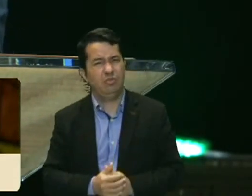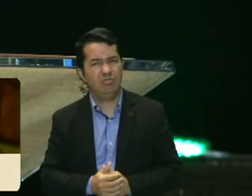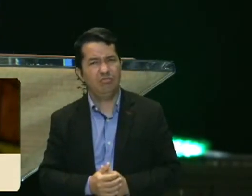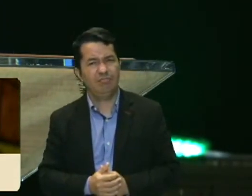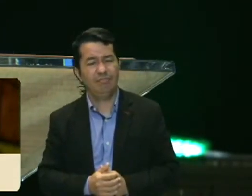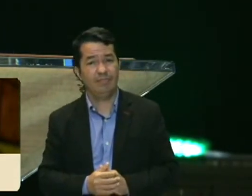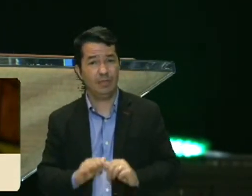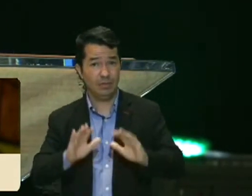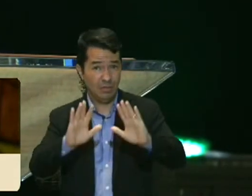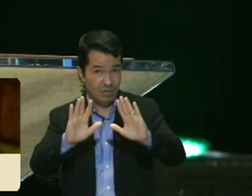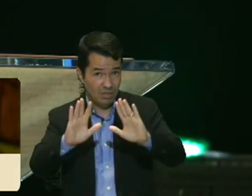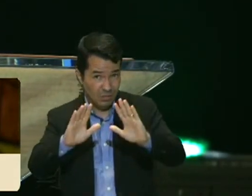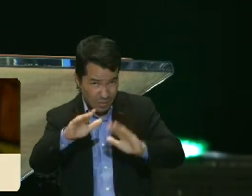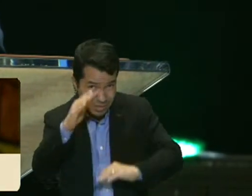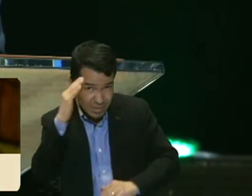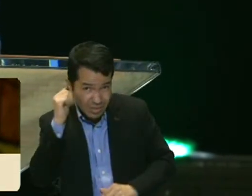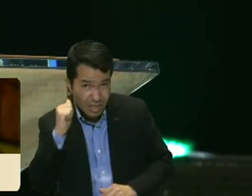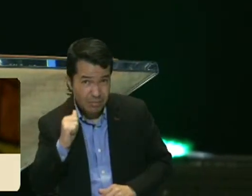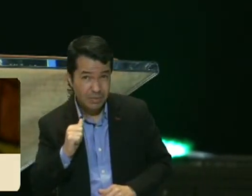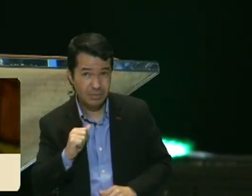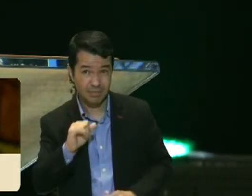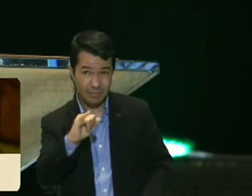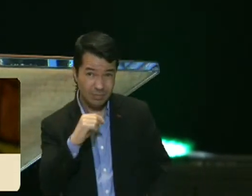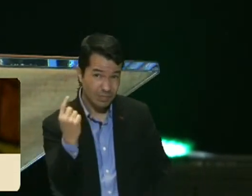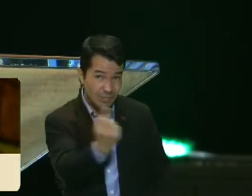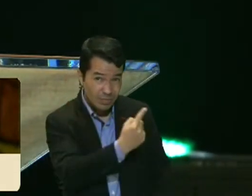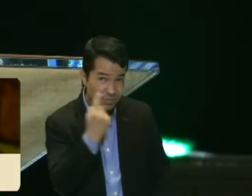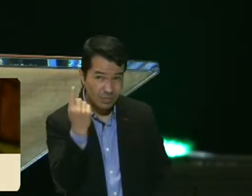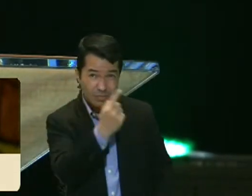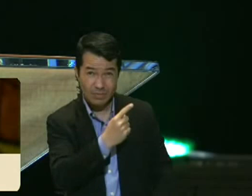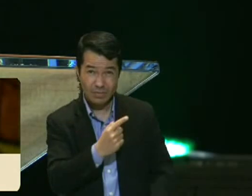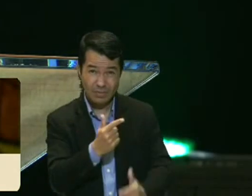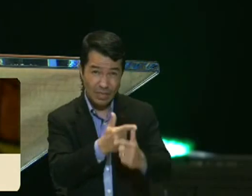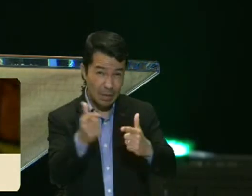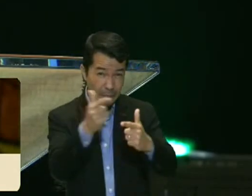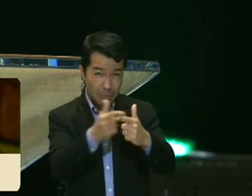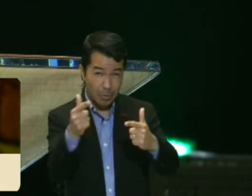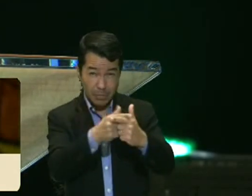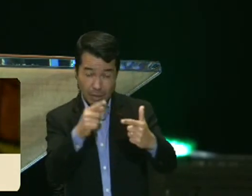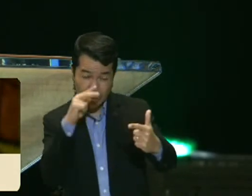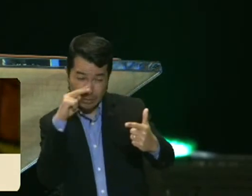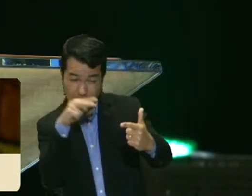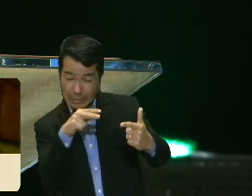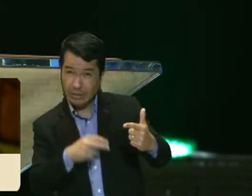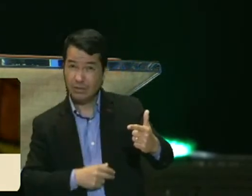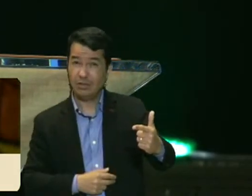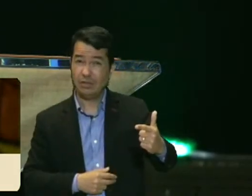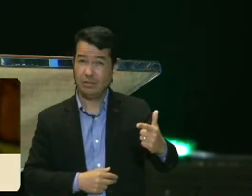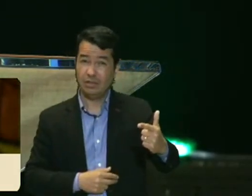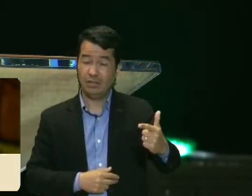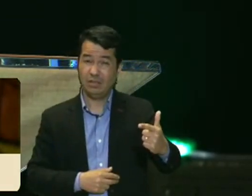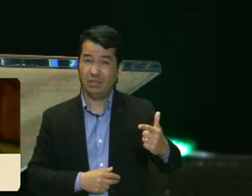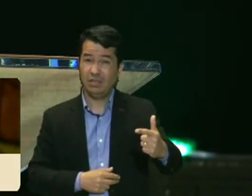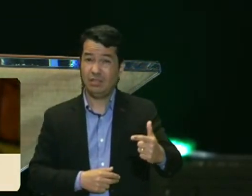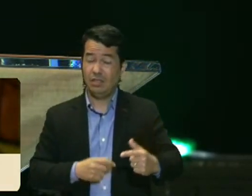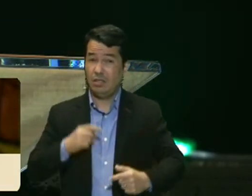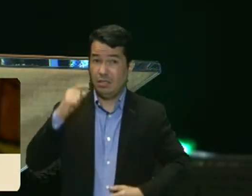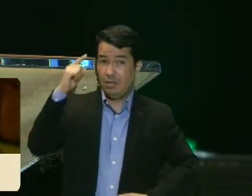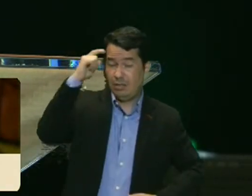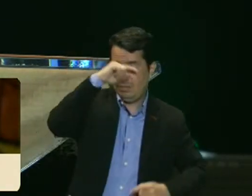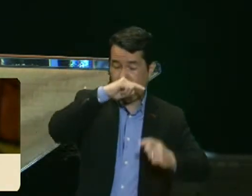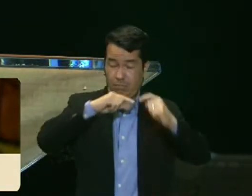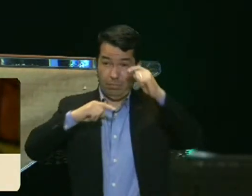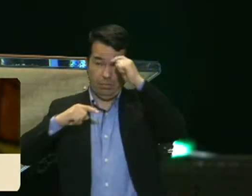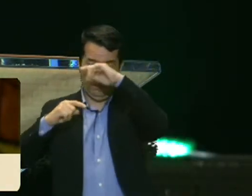lutas, se nós olhamos para as nossas dificuldades, mas não formos sensíveis à bondade